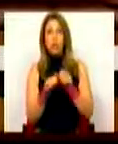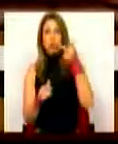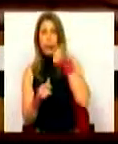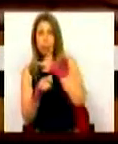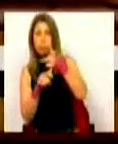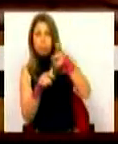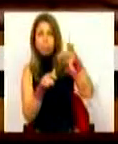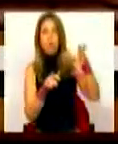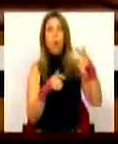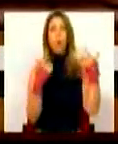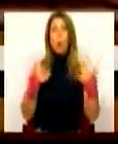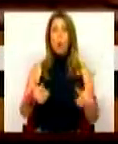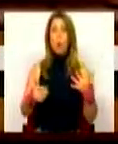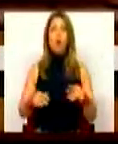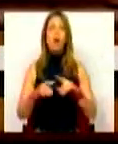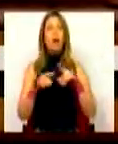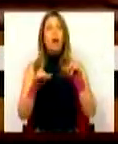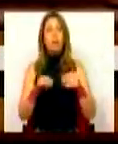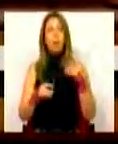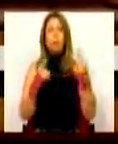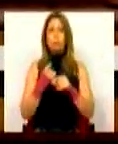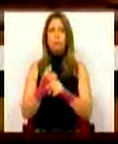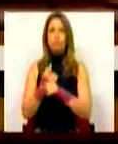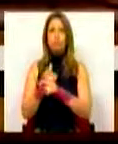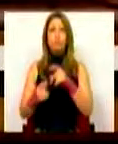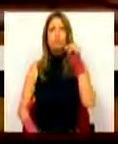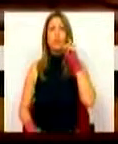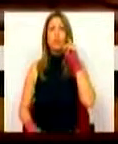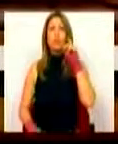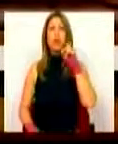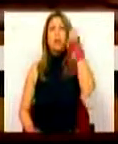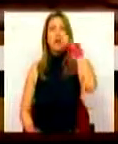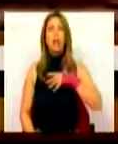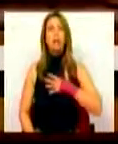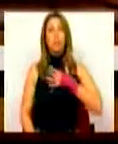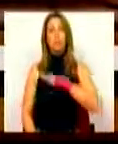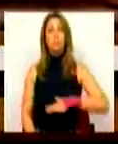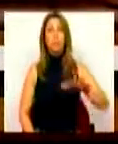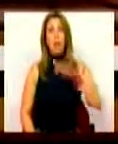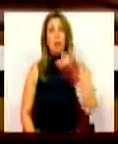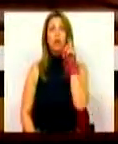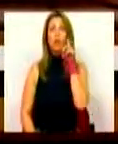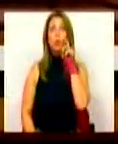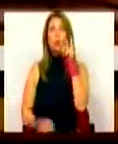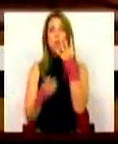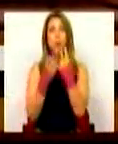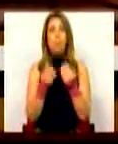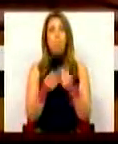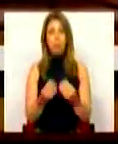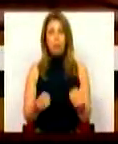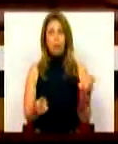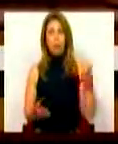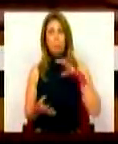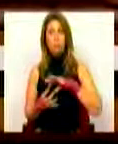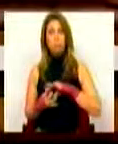Adquirimos equipamento de proteção individual. E, portanto, nas dimensões de segurança, nas matérias que nos dizem a